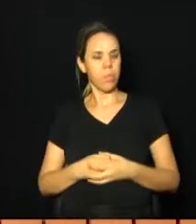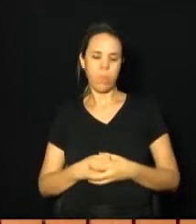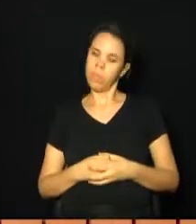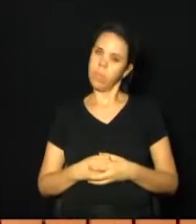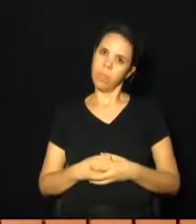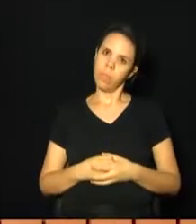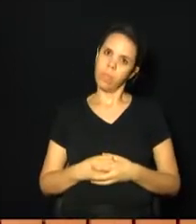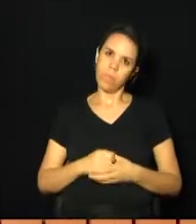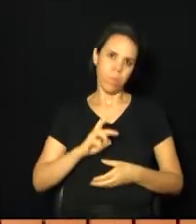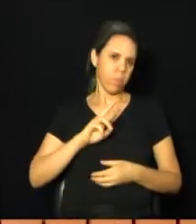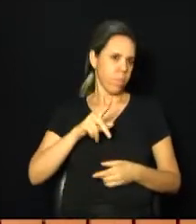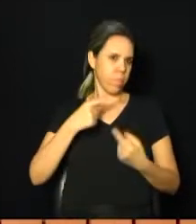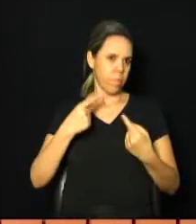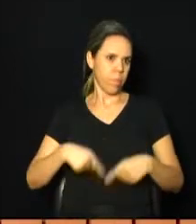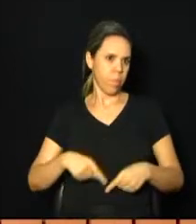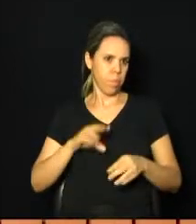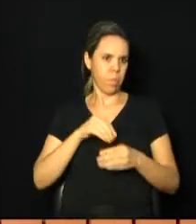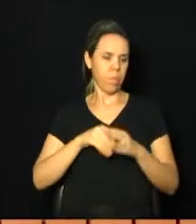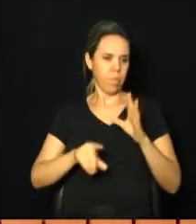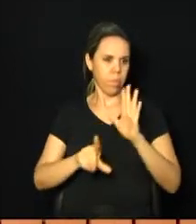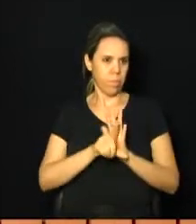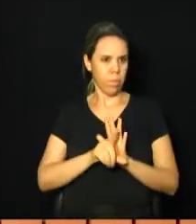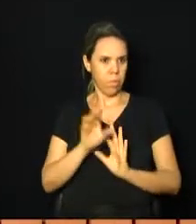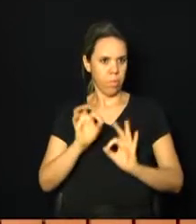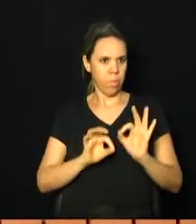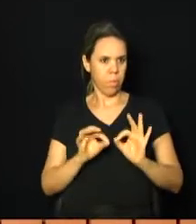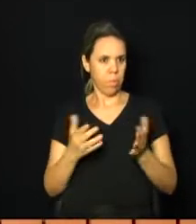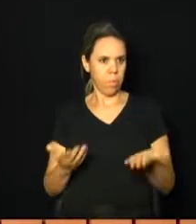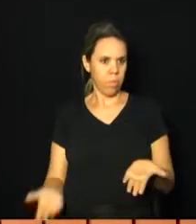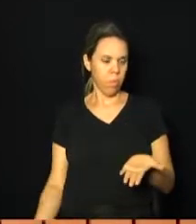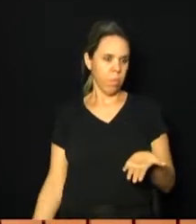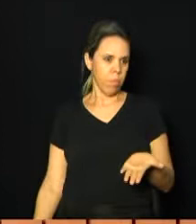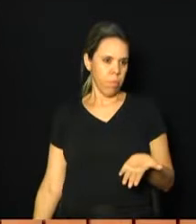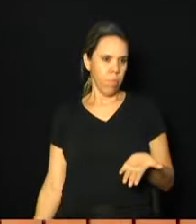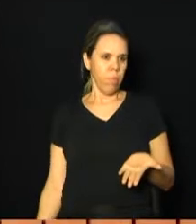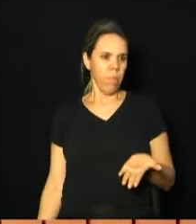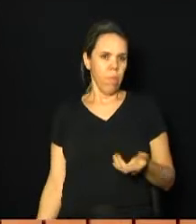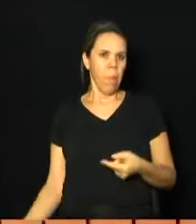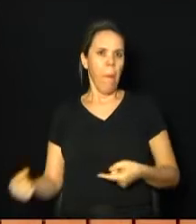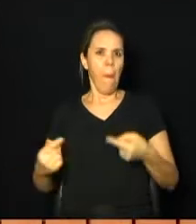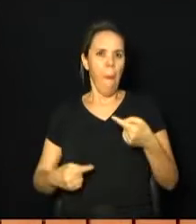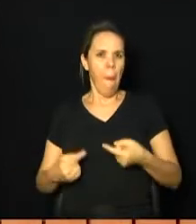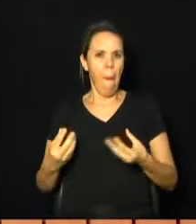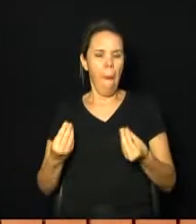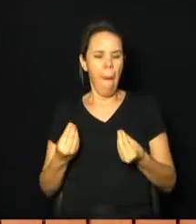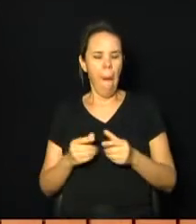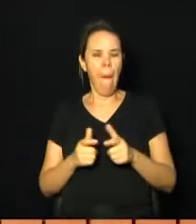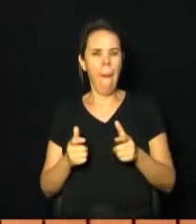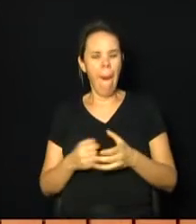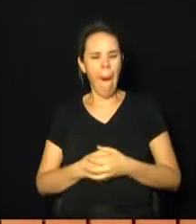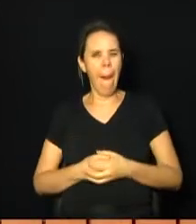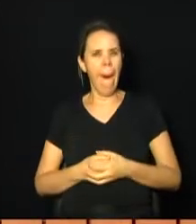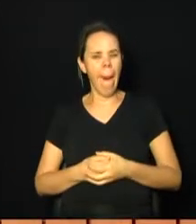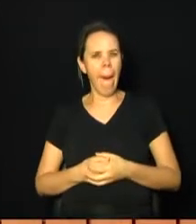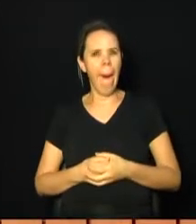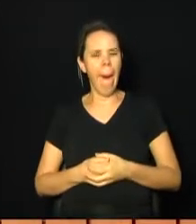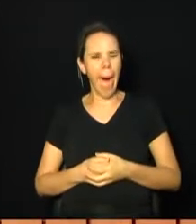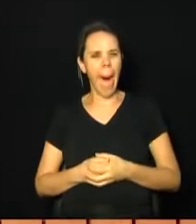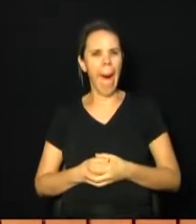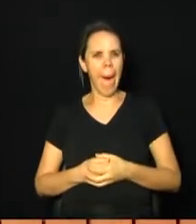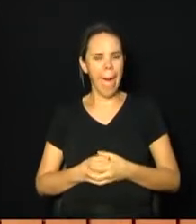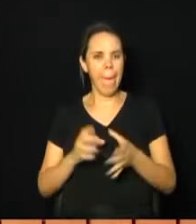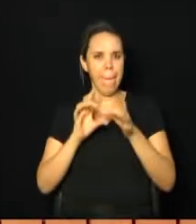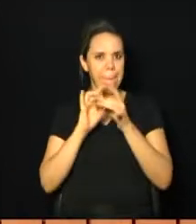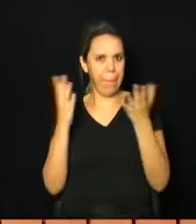Mas a gente não é contra, desde dentro da lei, do plano de manejo, né? E é uma discussão muito ampla, né? Mas a gente